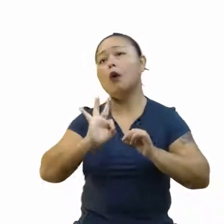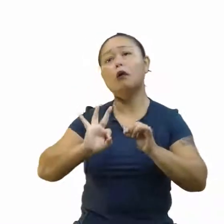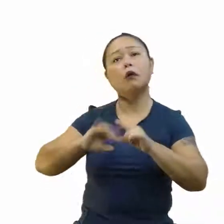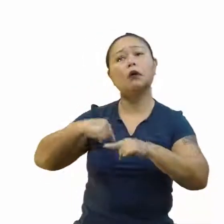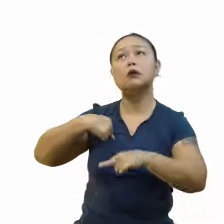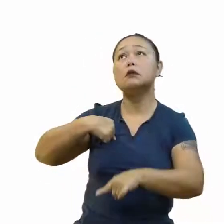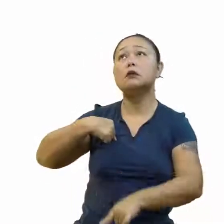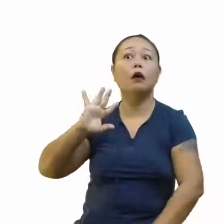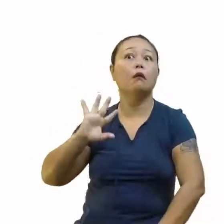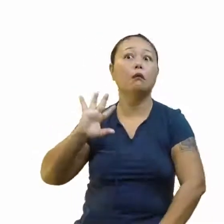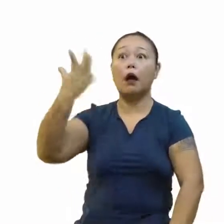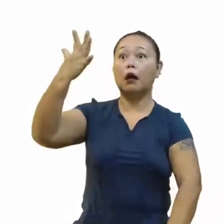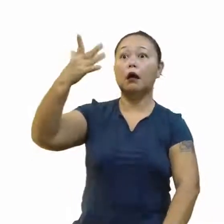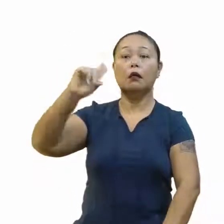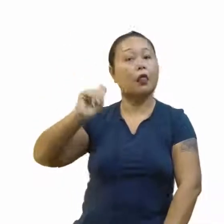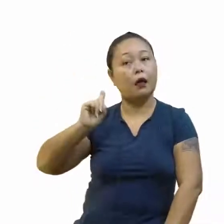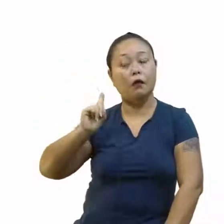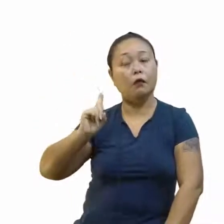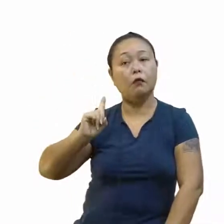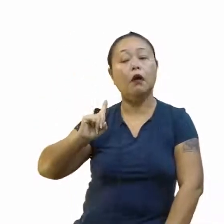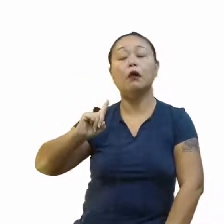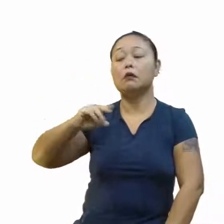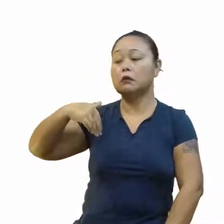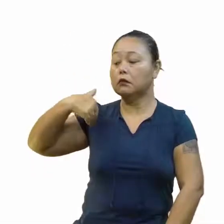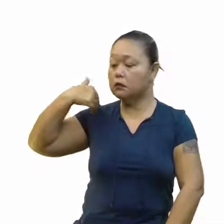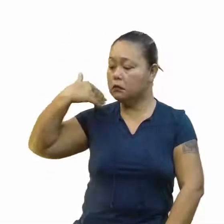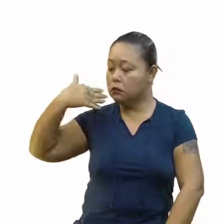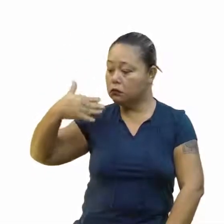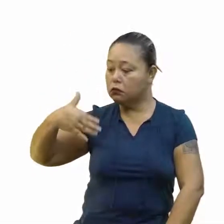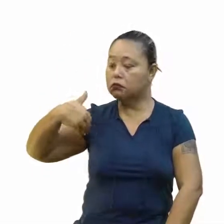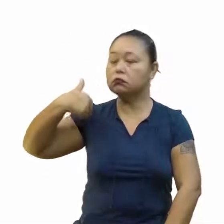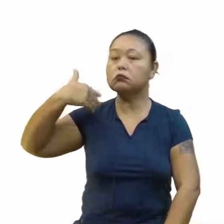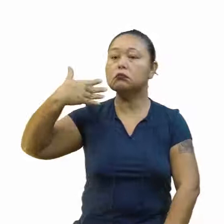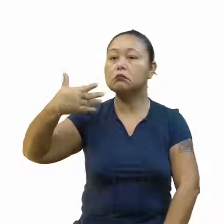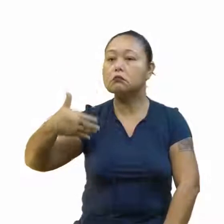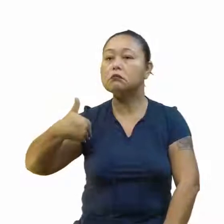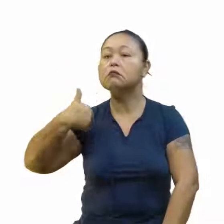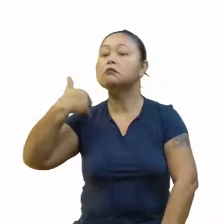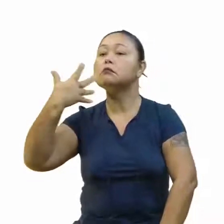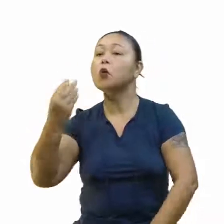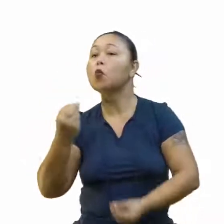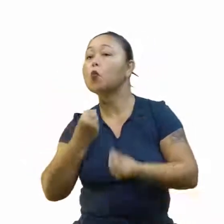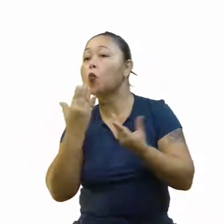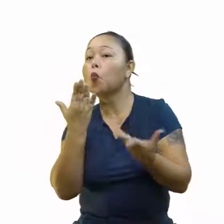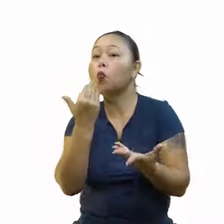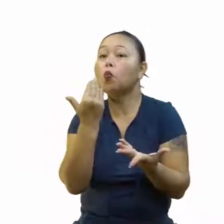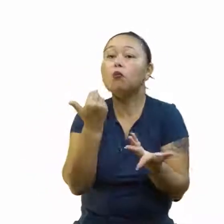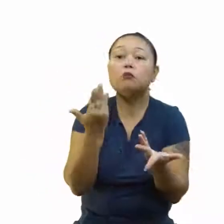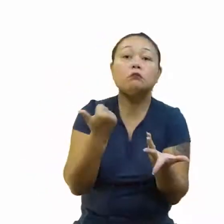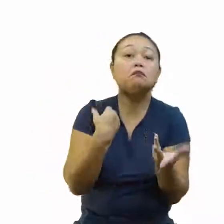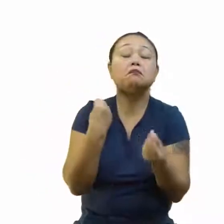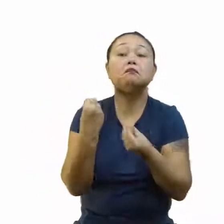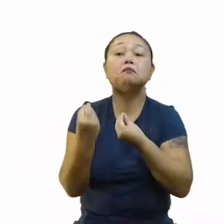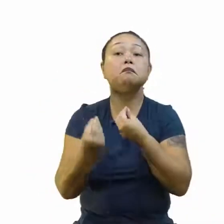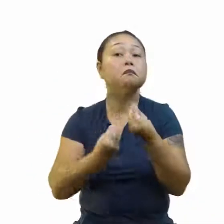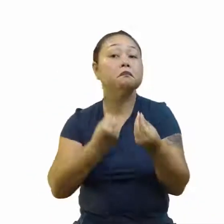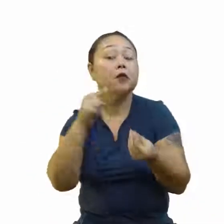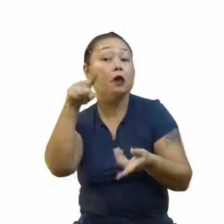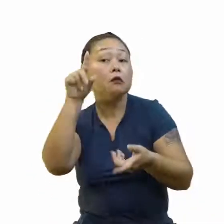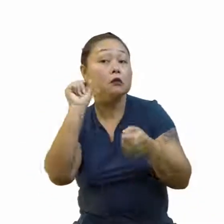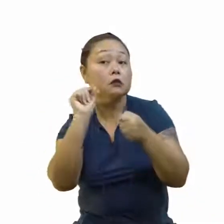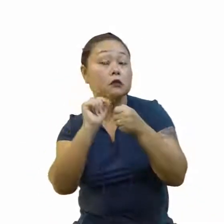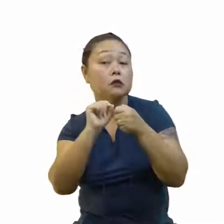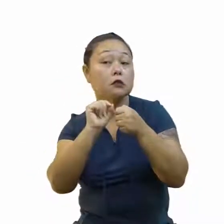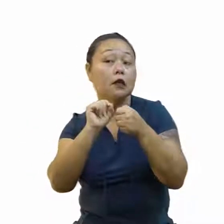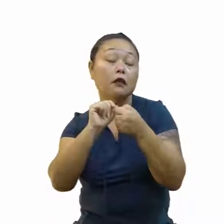outro. Elas vão se formar conforme os seus hábitos de alimentação, conforme se você faz ou não